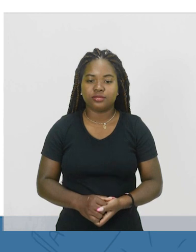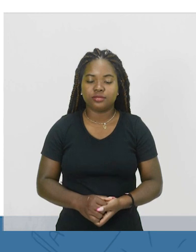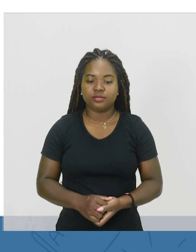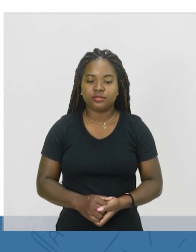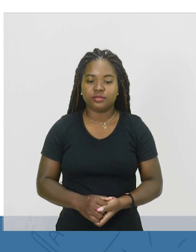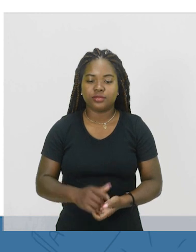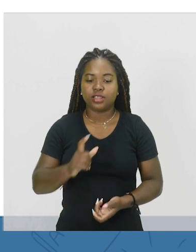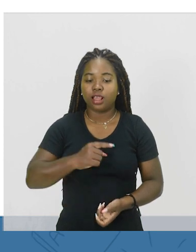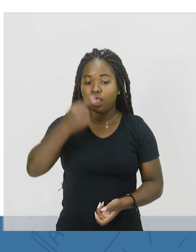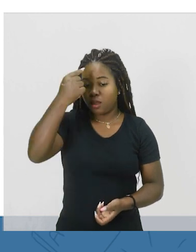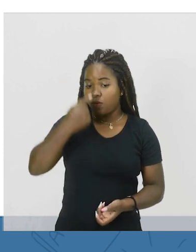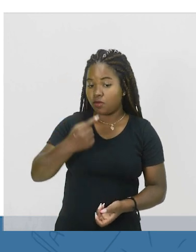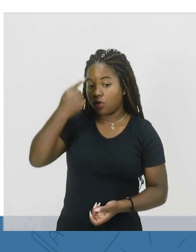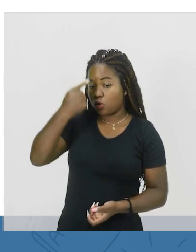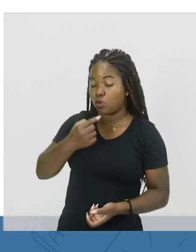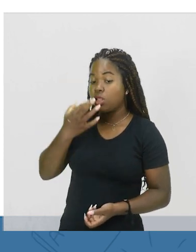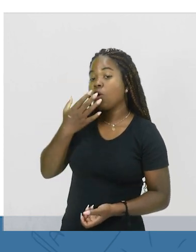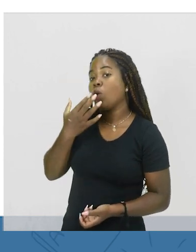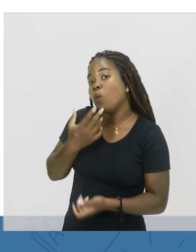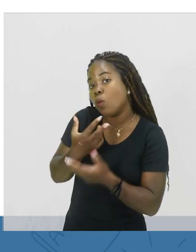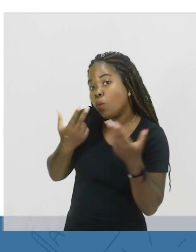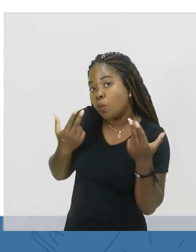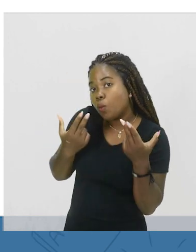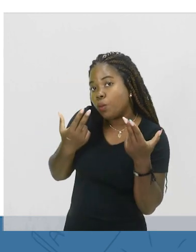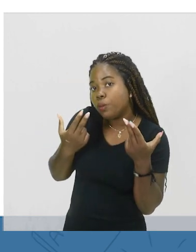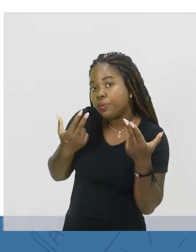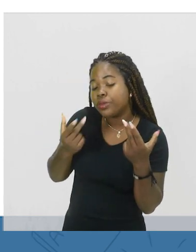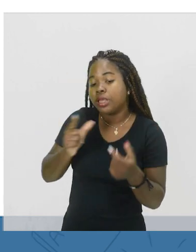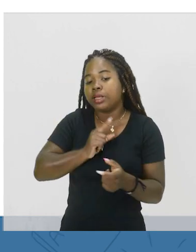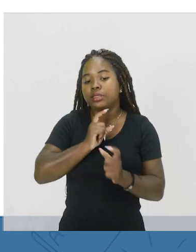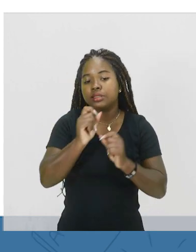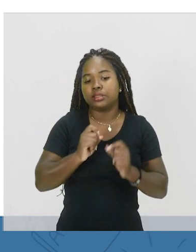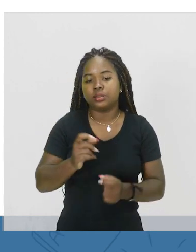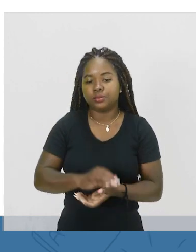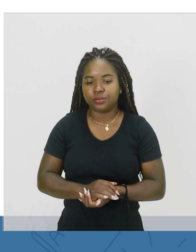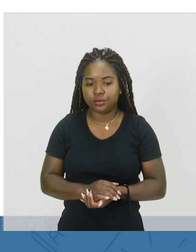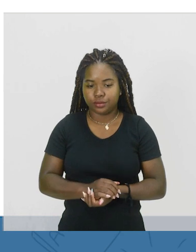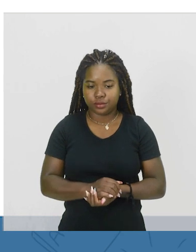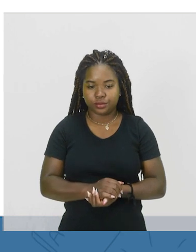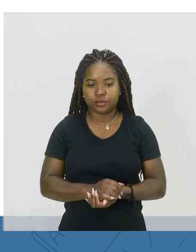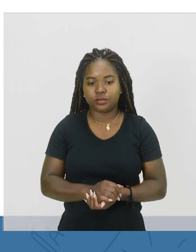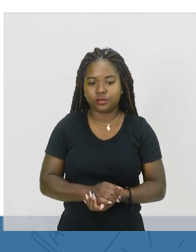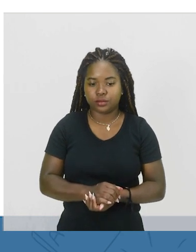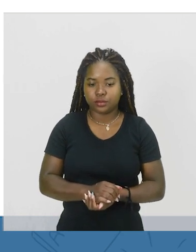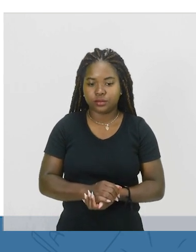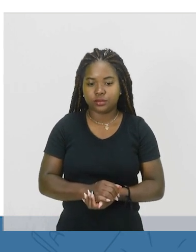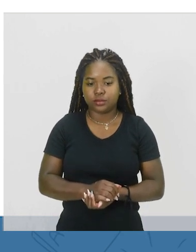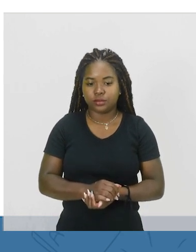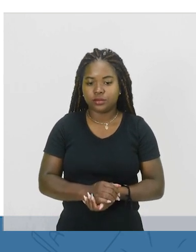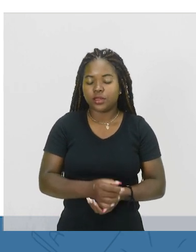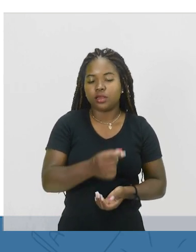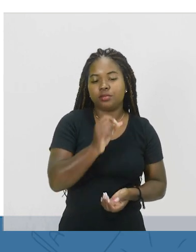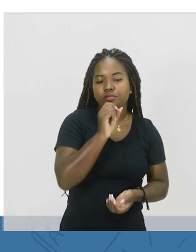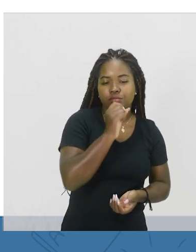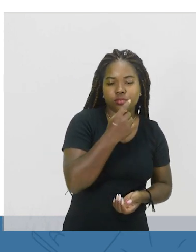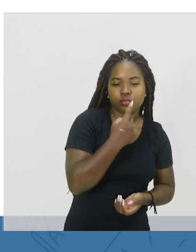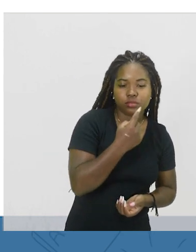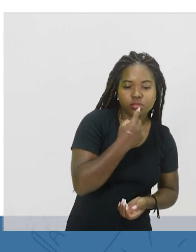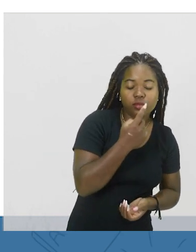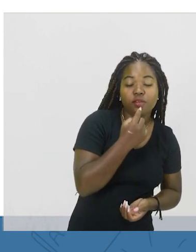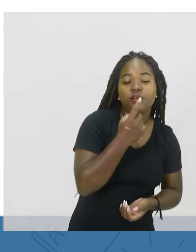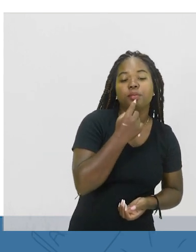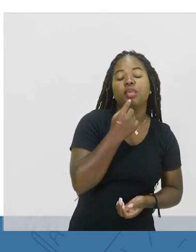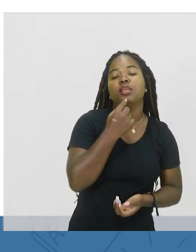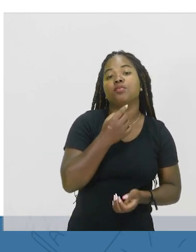a figura, né? Então, nós temos a figurinha aí, não é? Nós temos, né, os tons vermelhos, né, que ele fala